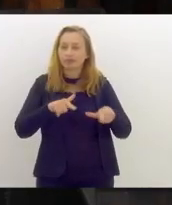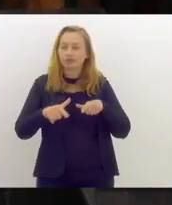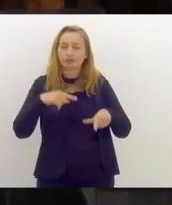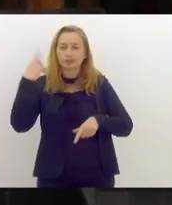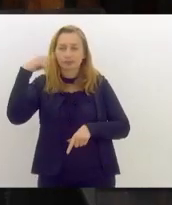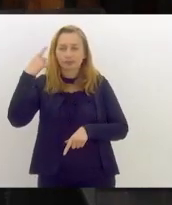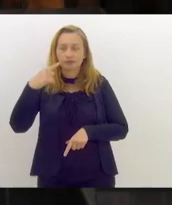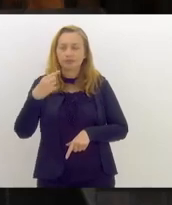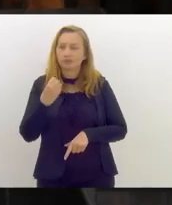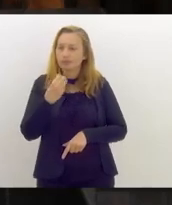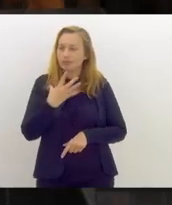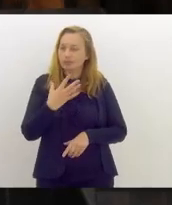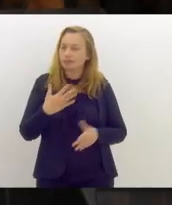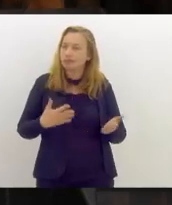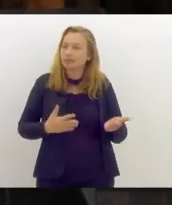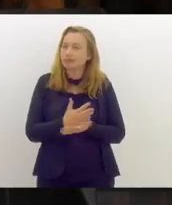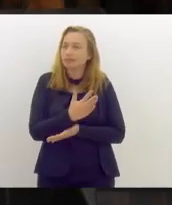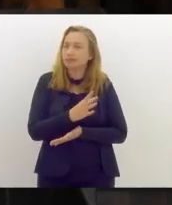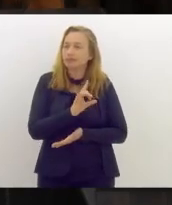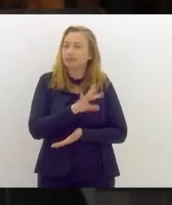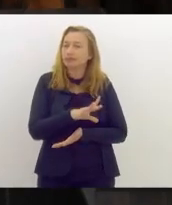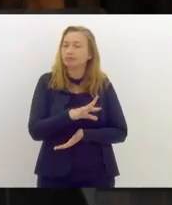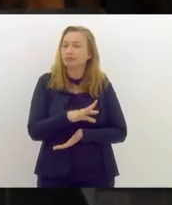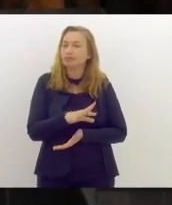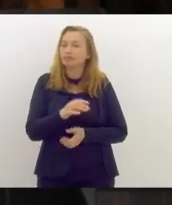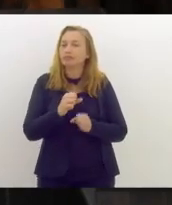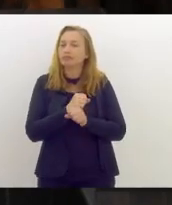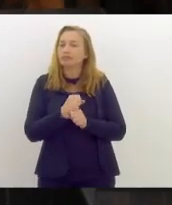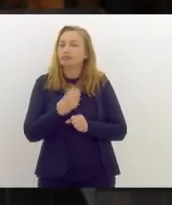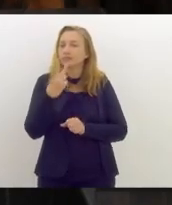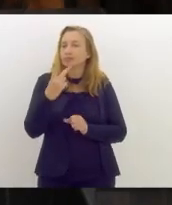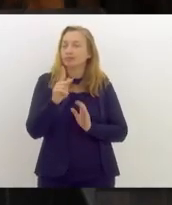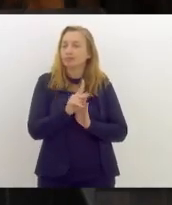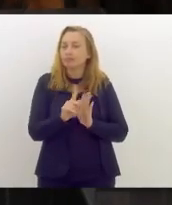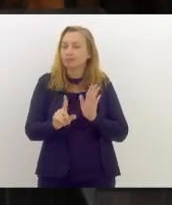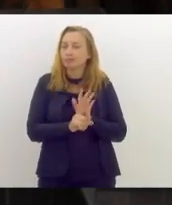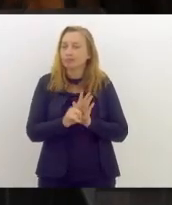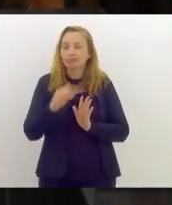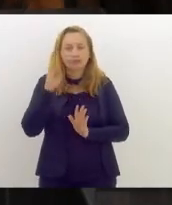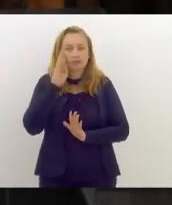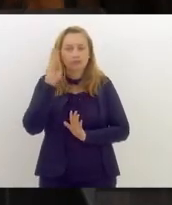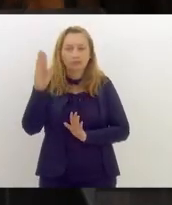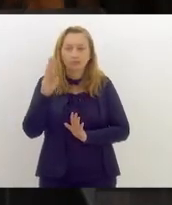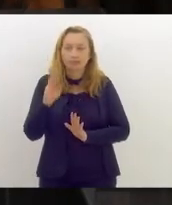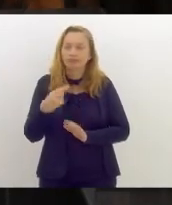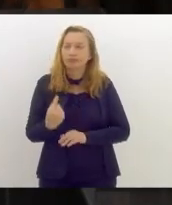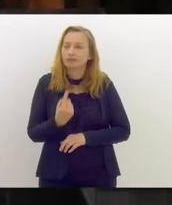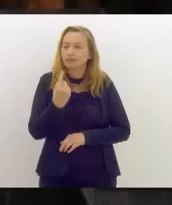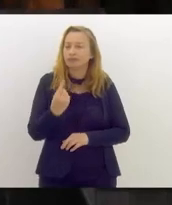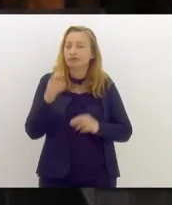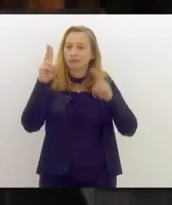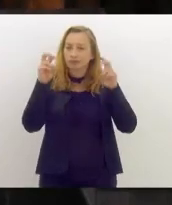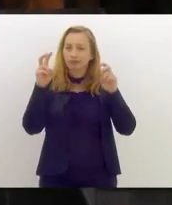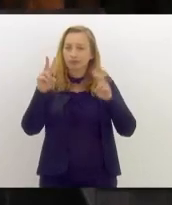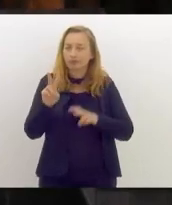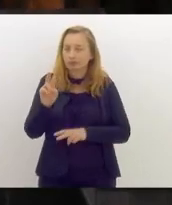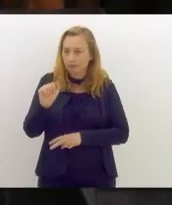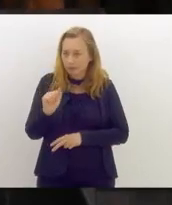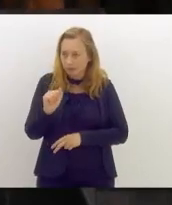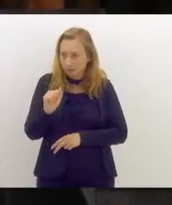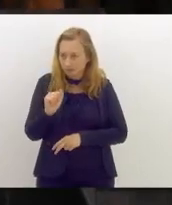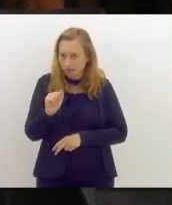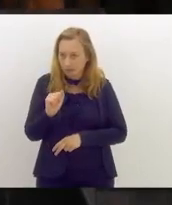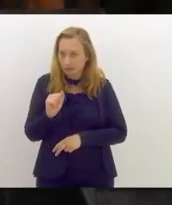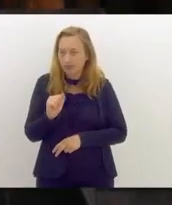com a aprovação só neste último ano de dois projetos de leis fundamentais uma questão das vagas dos próprios